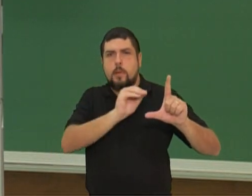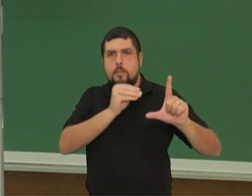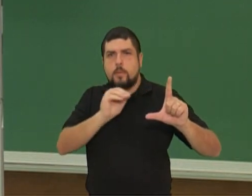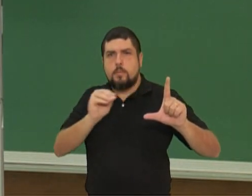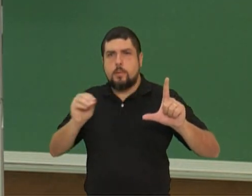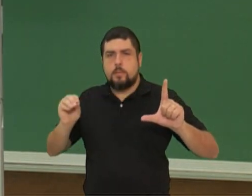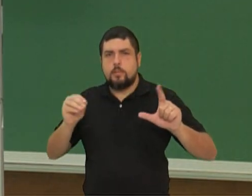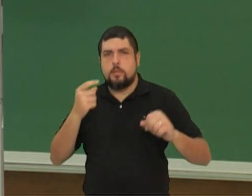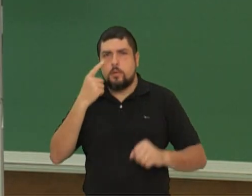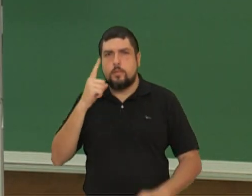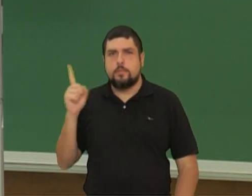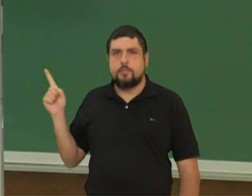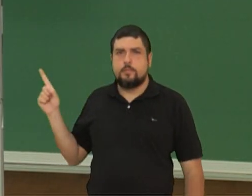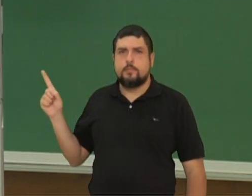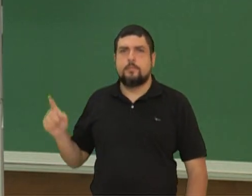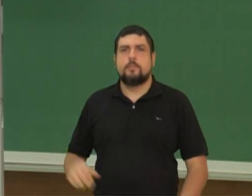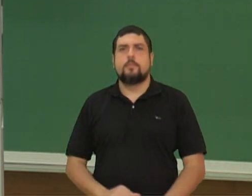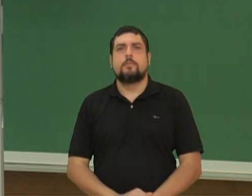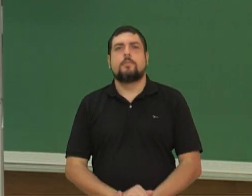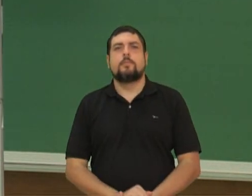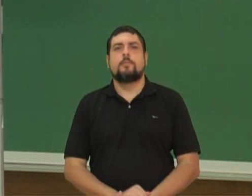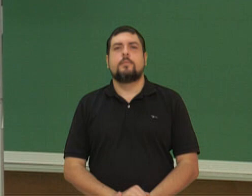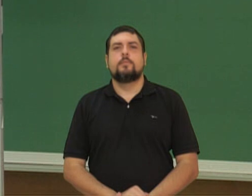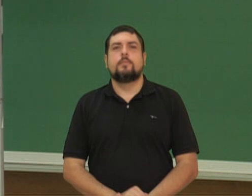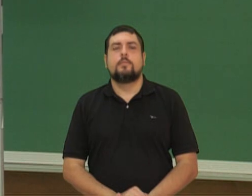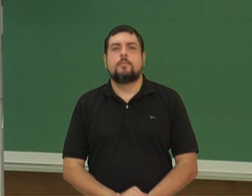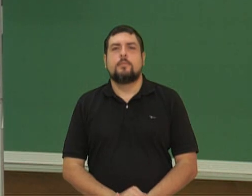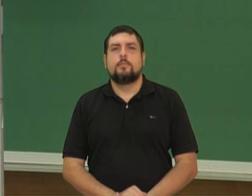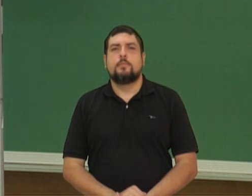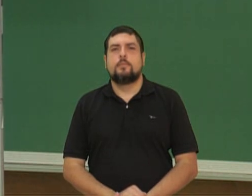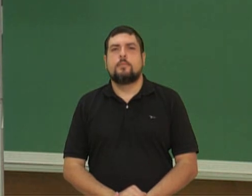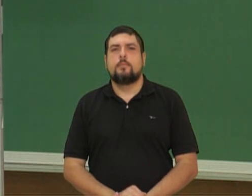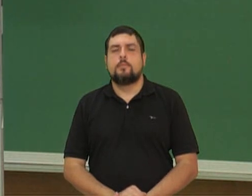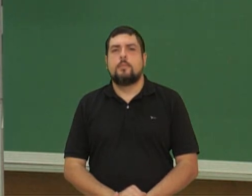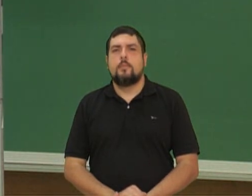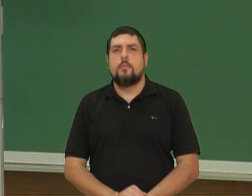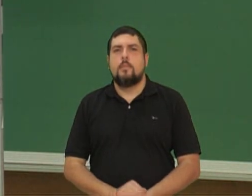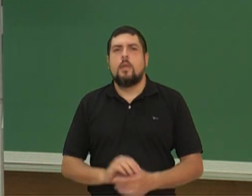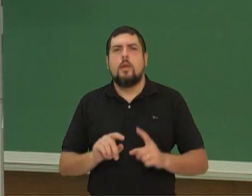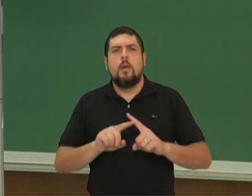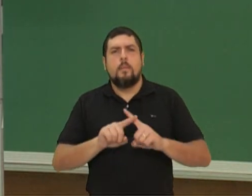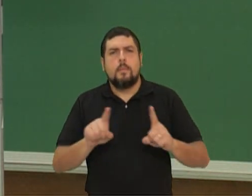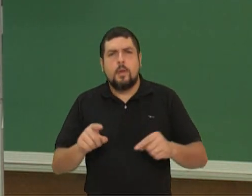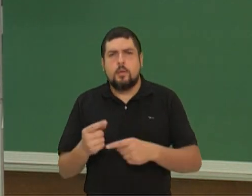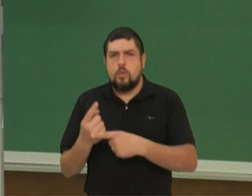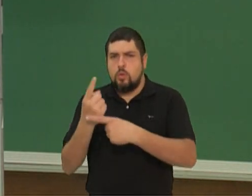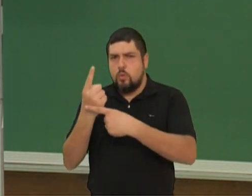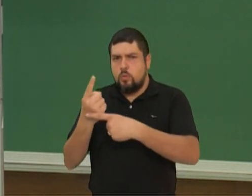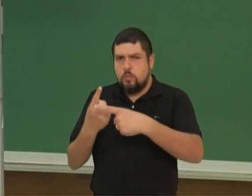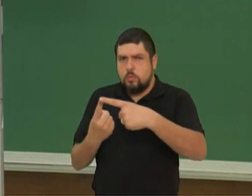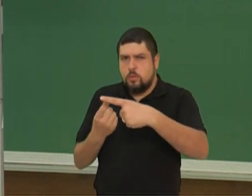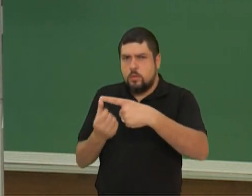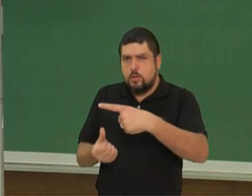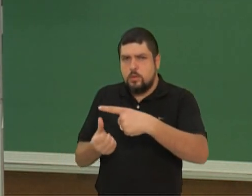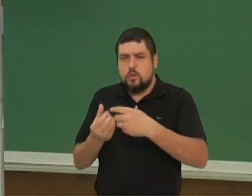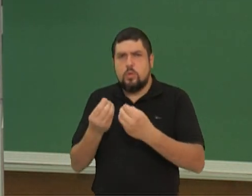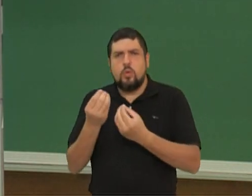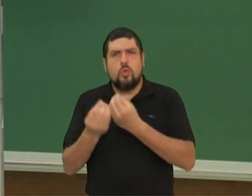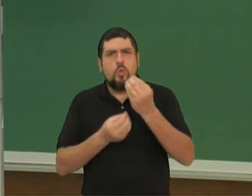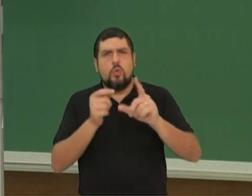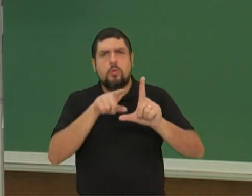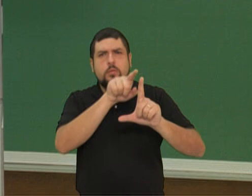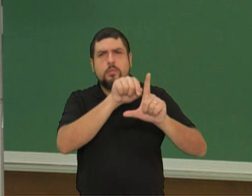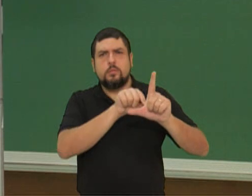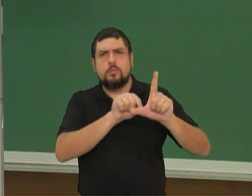e 1/16avos. Você fala assim, professor, mas 1/16avos para encontrar no plano cartesiano. O